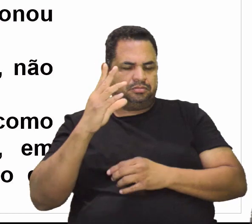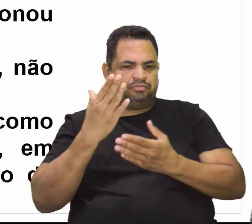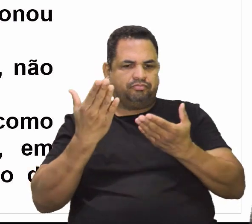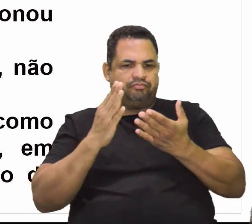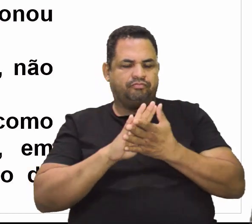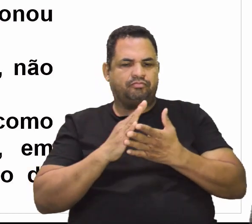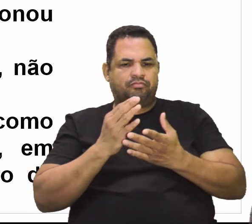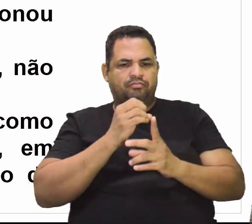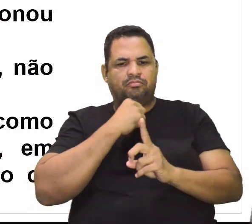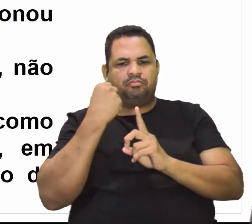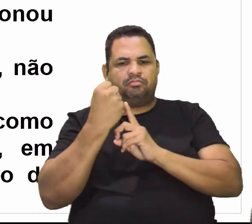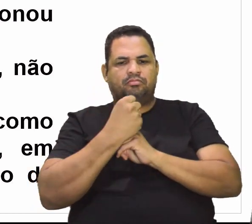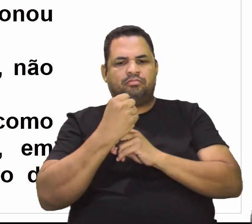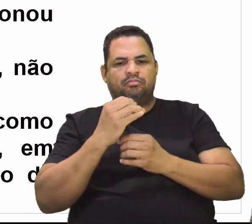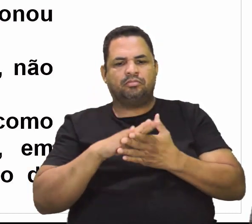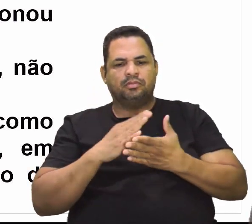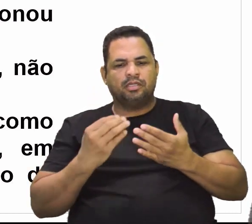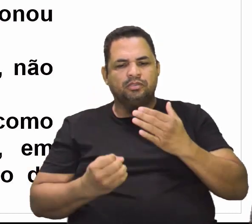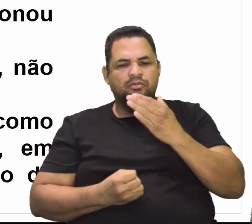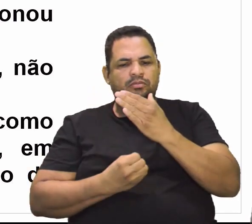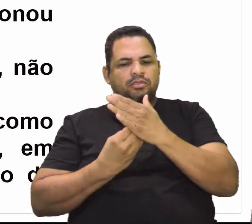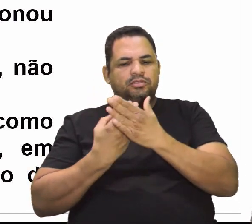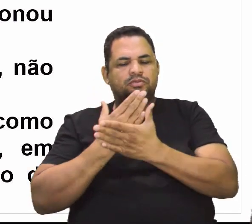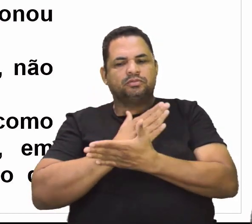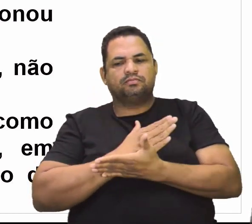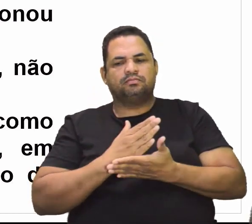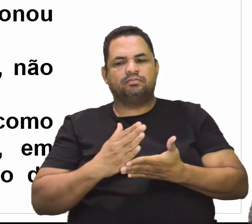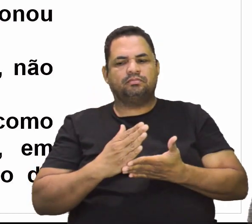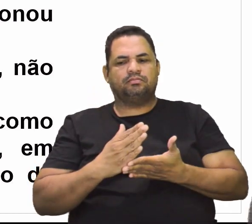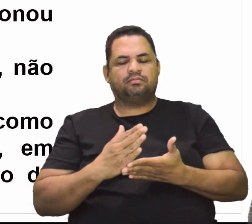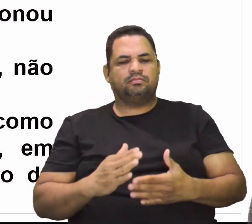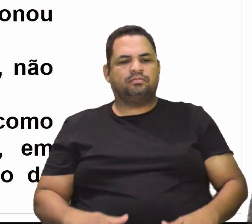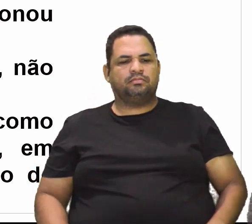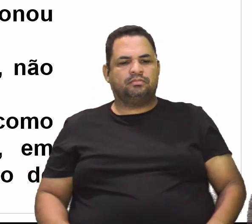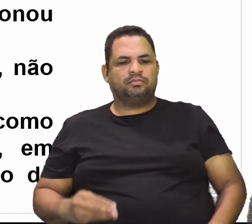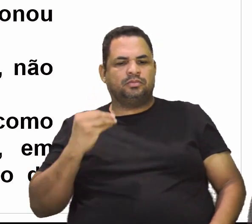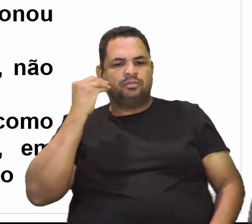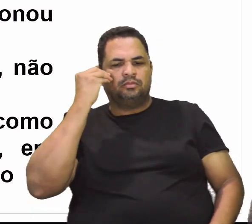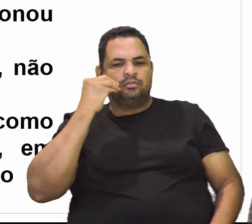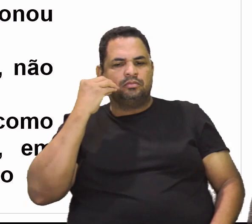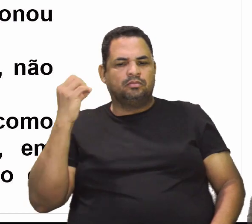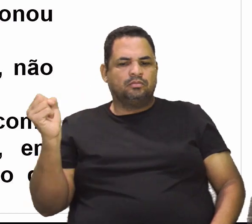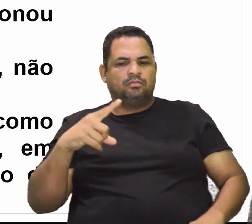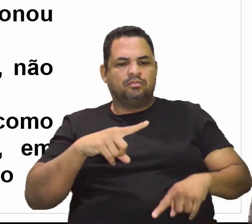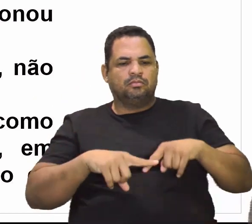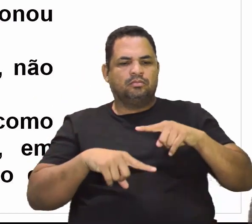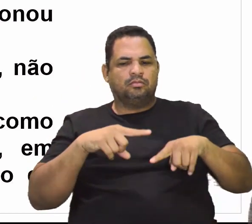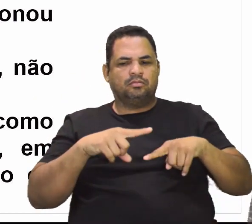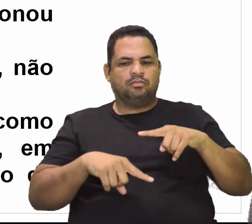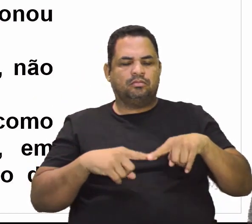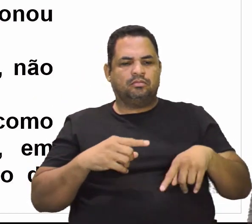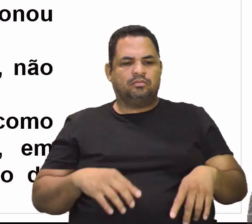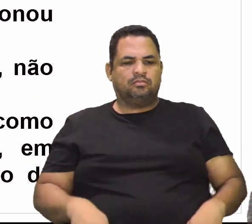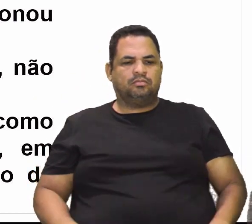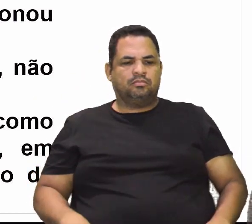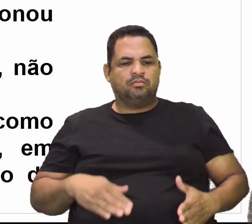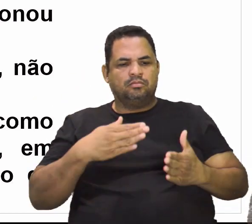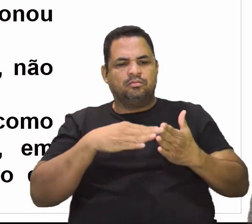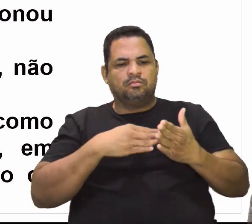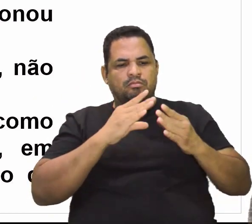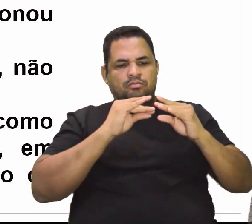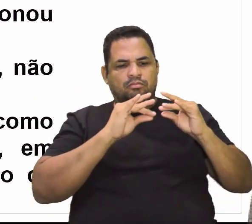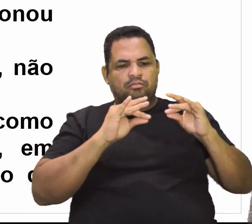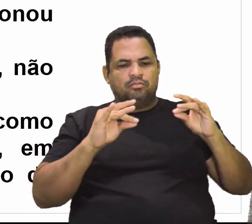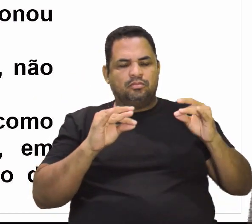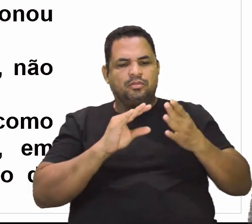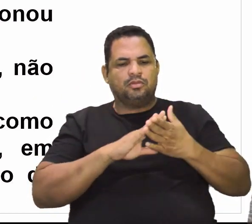social emergente nas cidades? Foram experimentados novos materiais, como